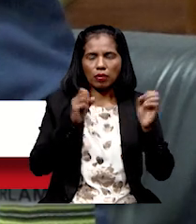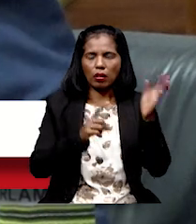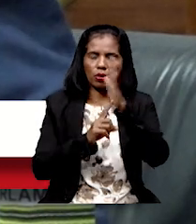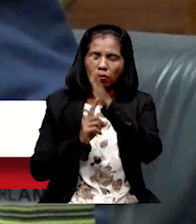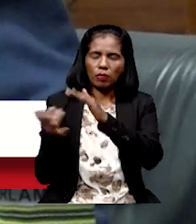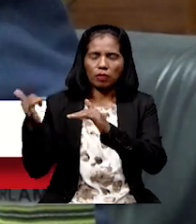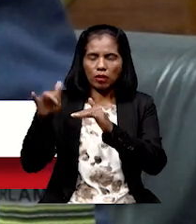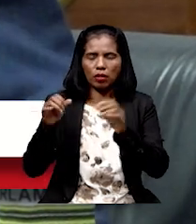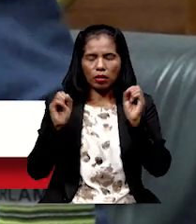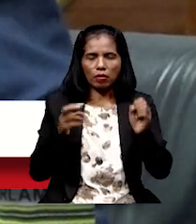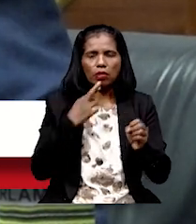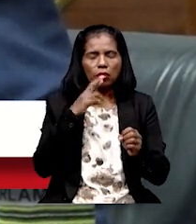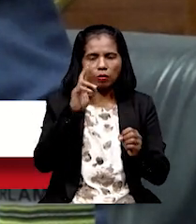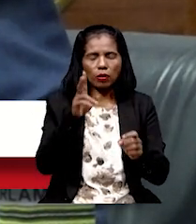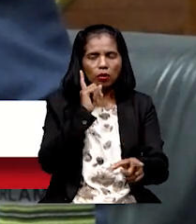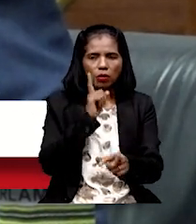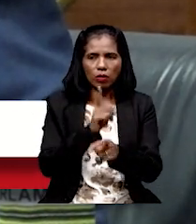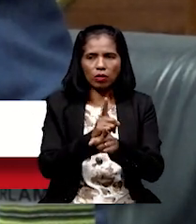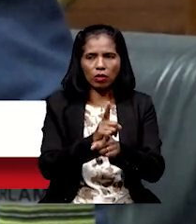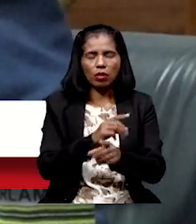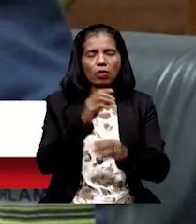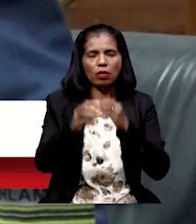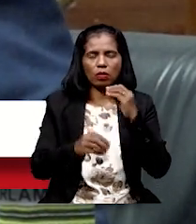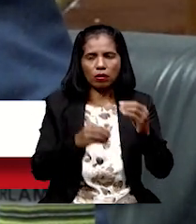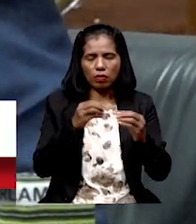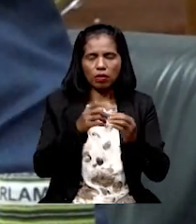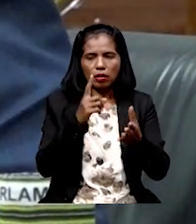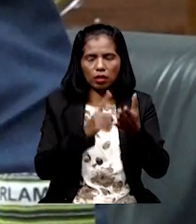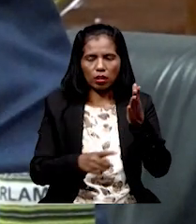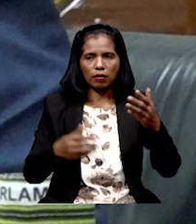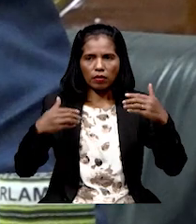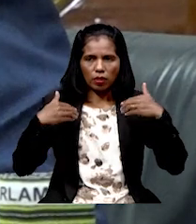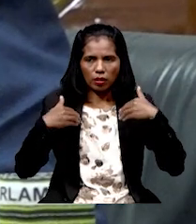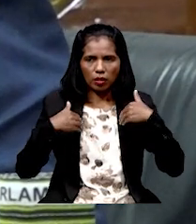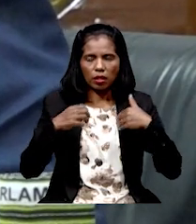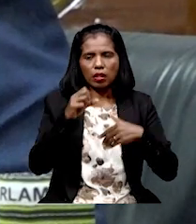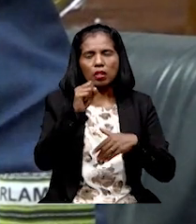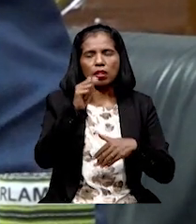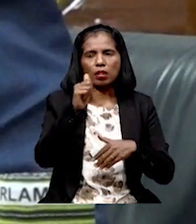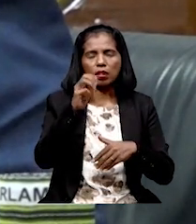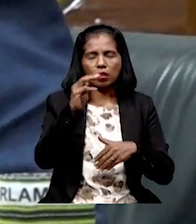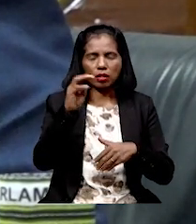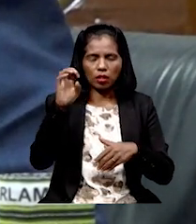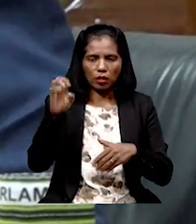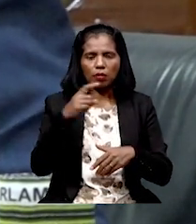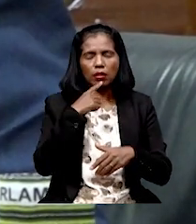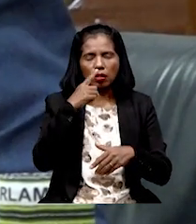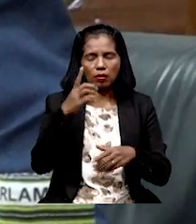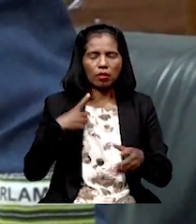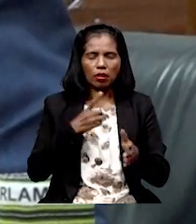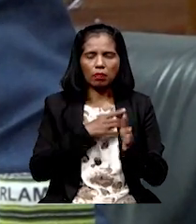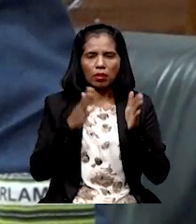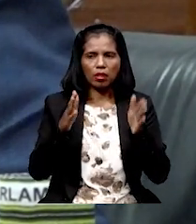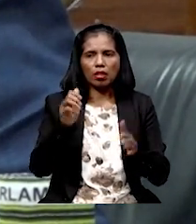para ser a resposta da luz, mas não é o que acontece em Assame, a senhora deputada era um fote, e ele é o